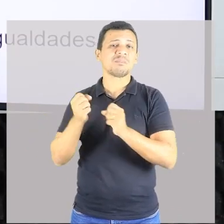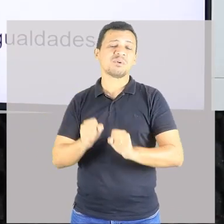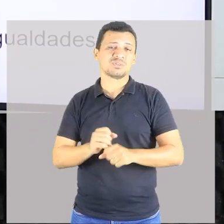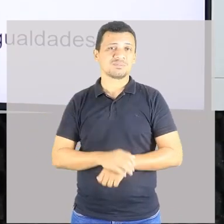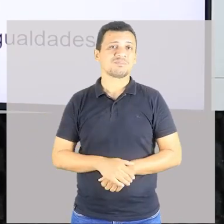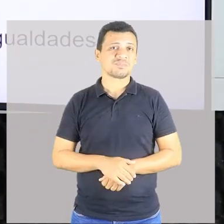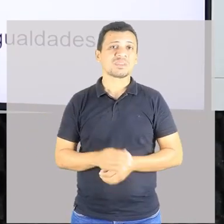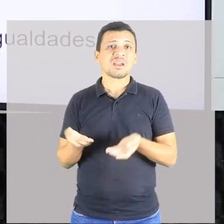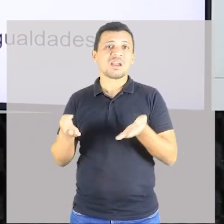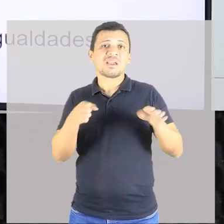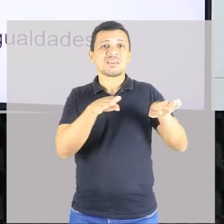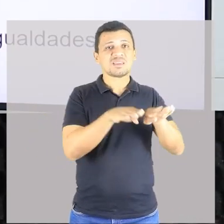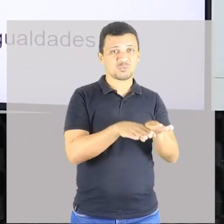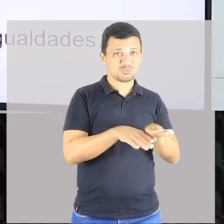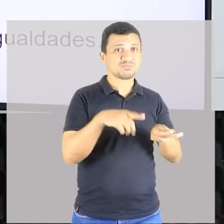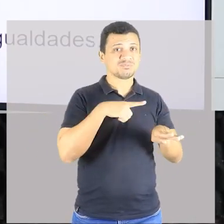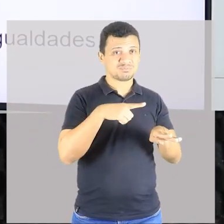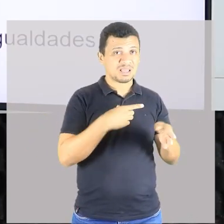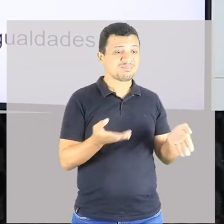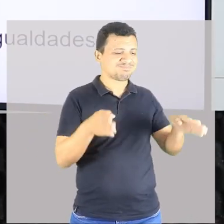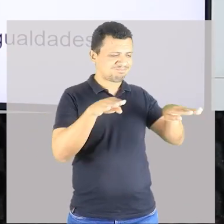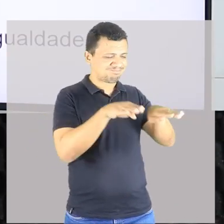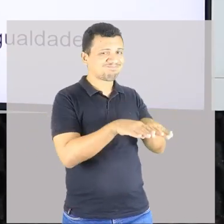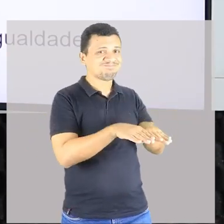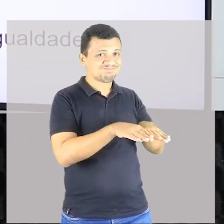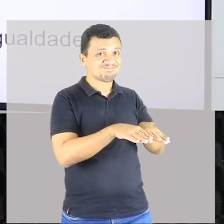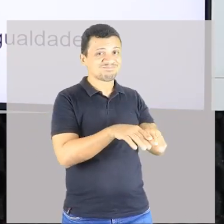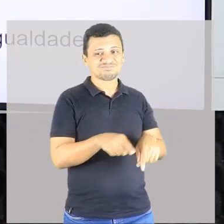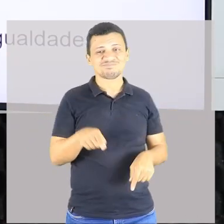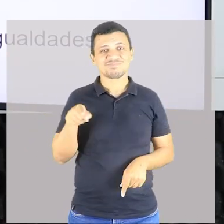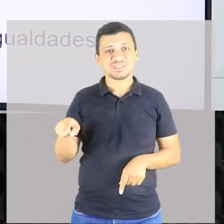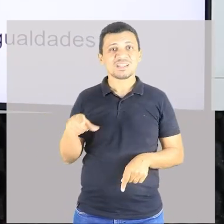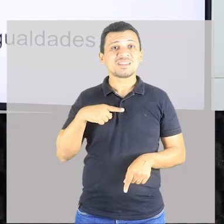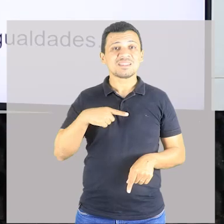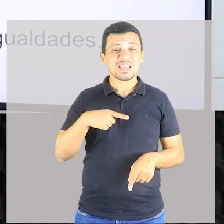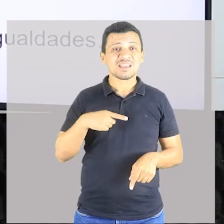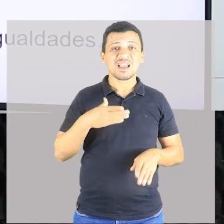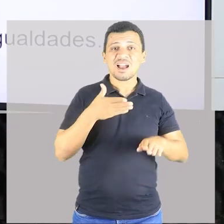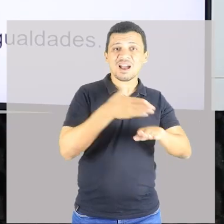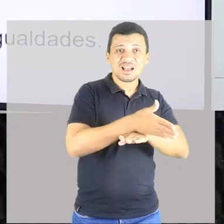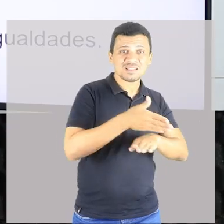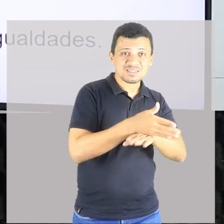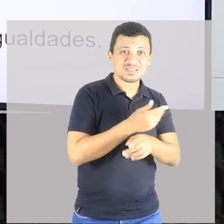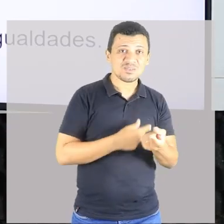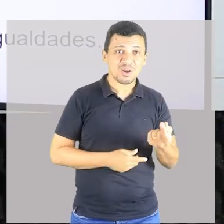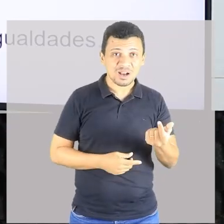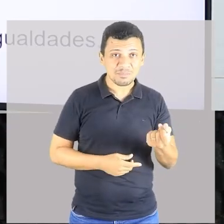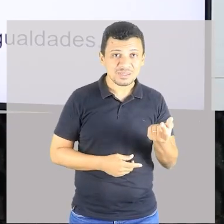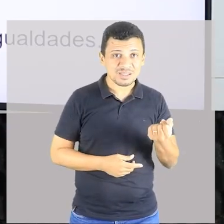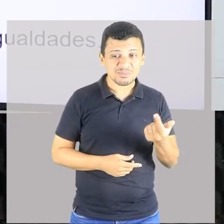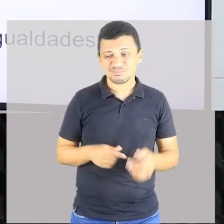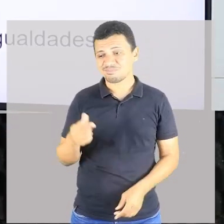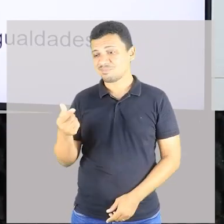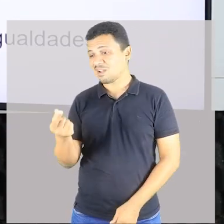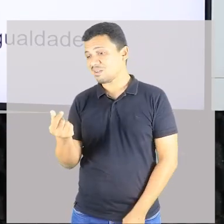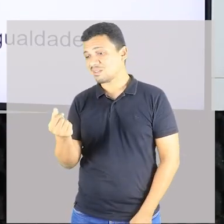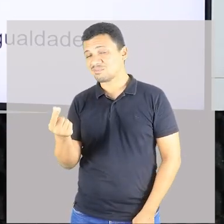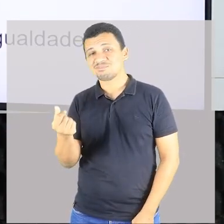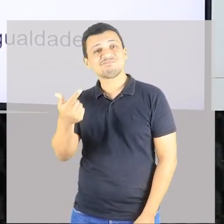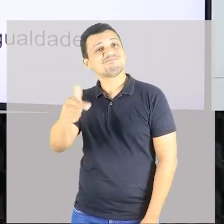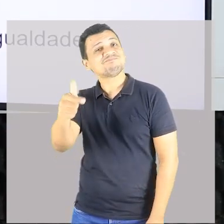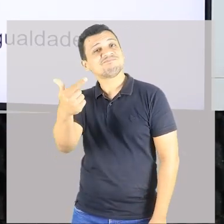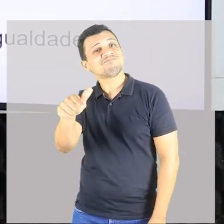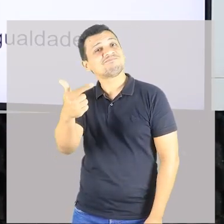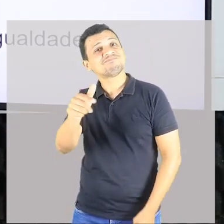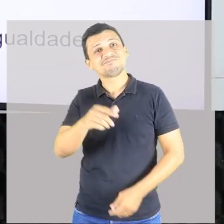quem é incluído e quem é excluído, ou seja, quem tem acesso ao capital e quem não tem. Ora, vejamos na prática, as